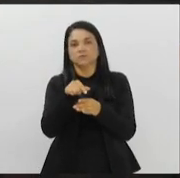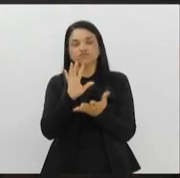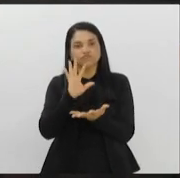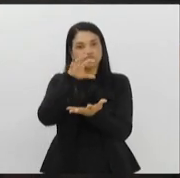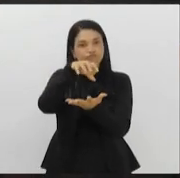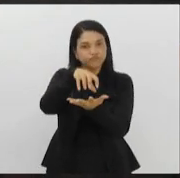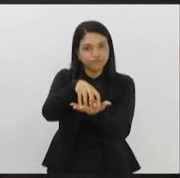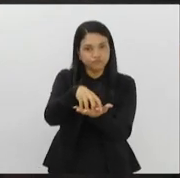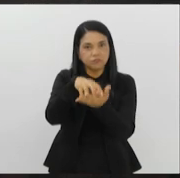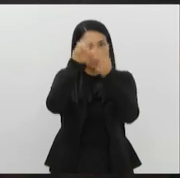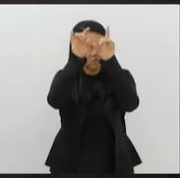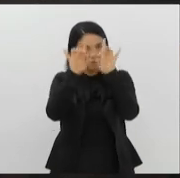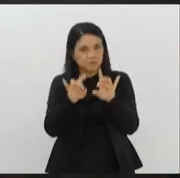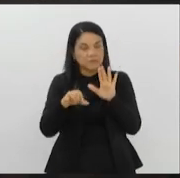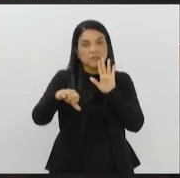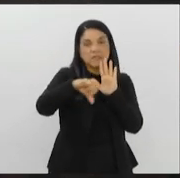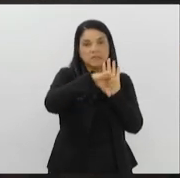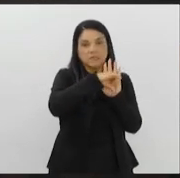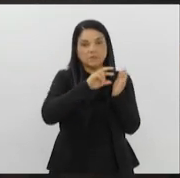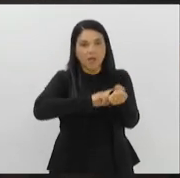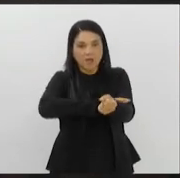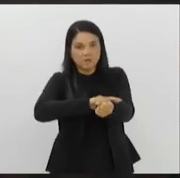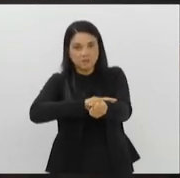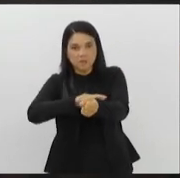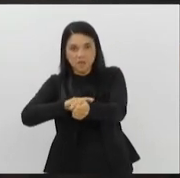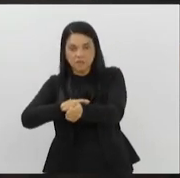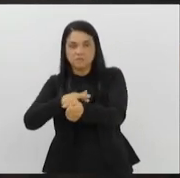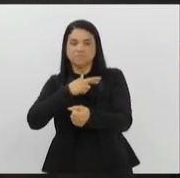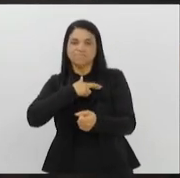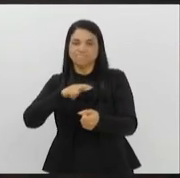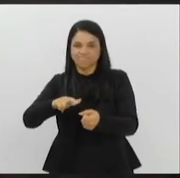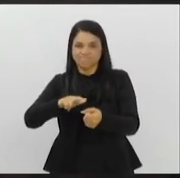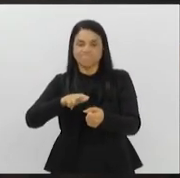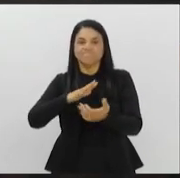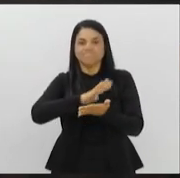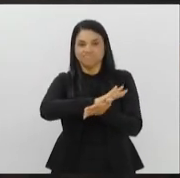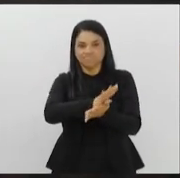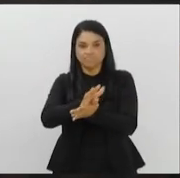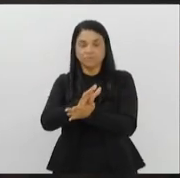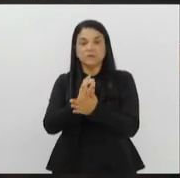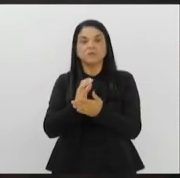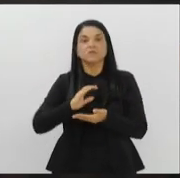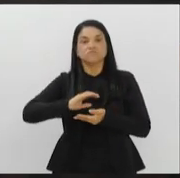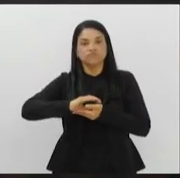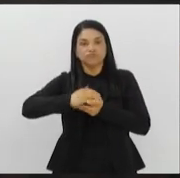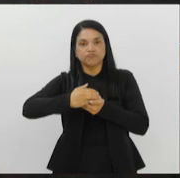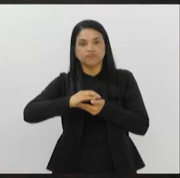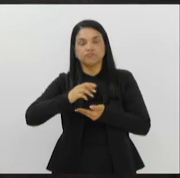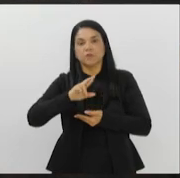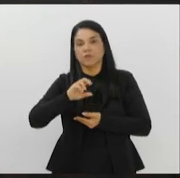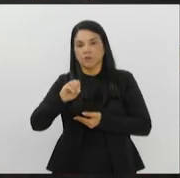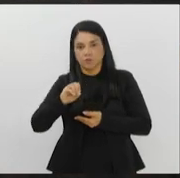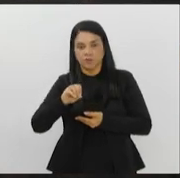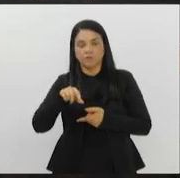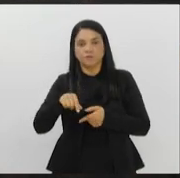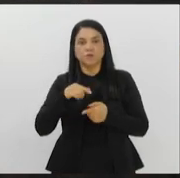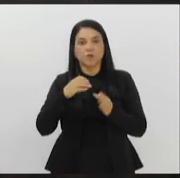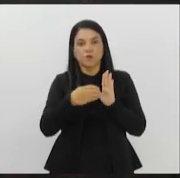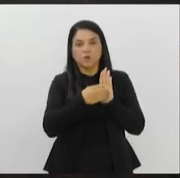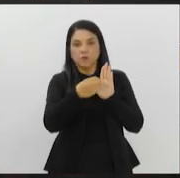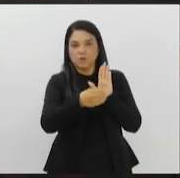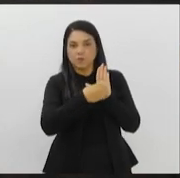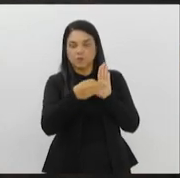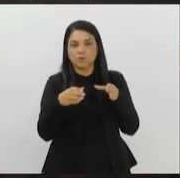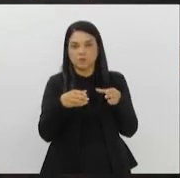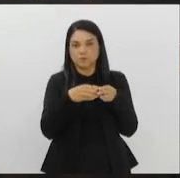unidade especializada em crimes raciais e delitos de intolerância no município de Rio das Ostras. Parecer da Comissão de